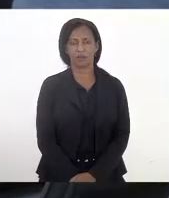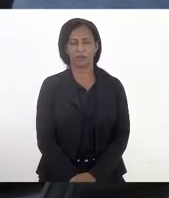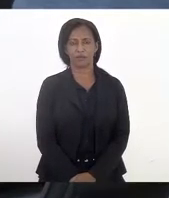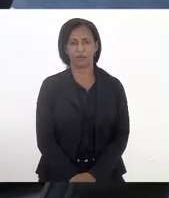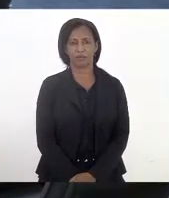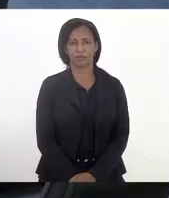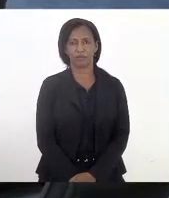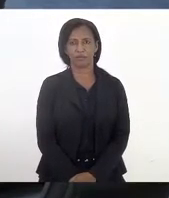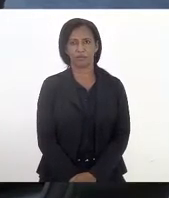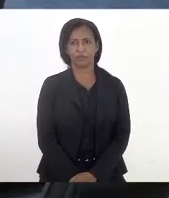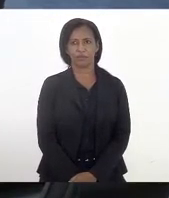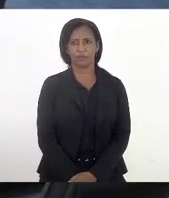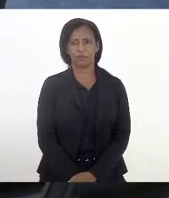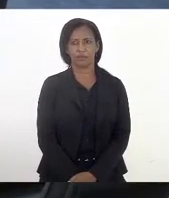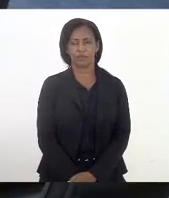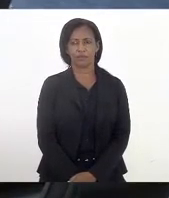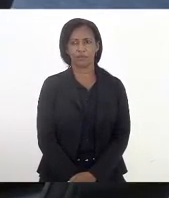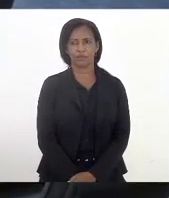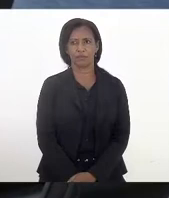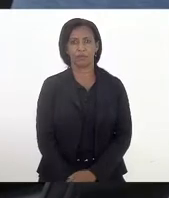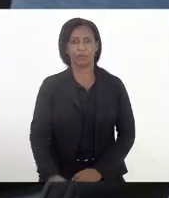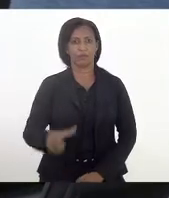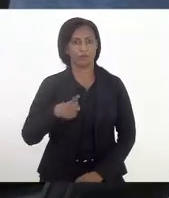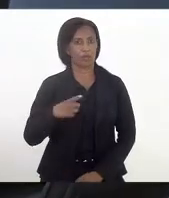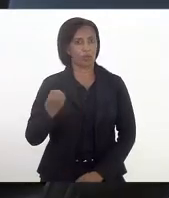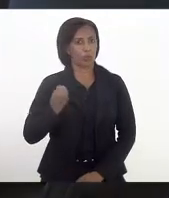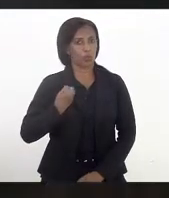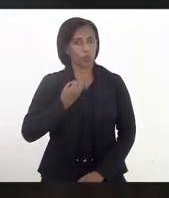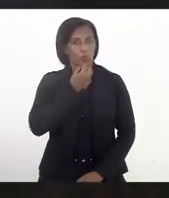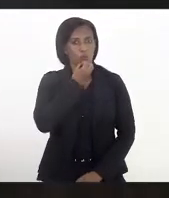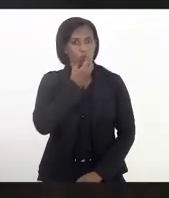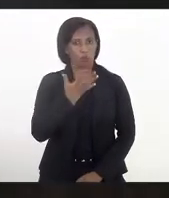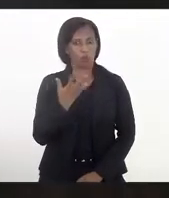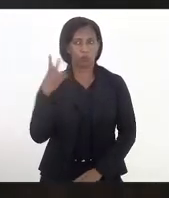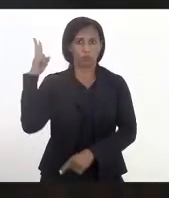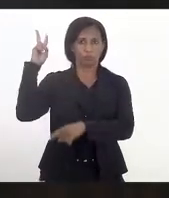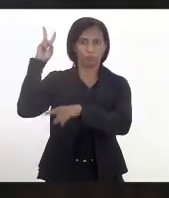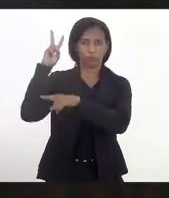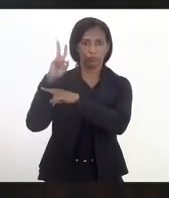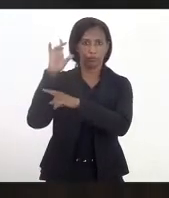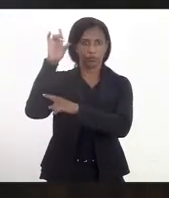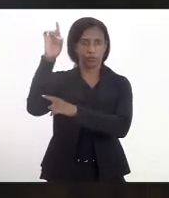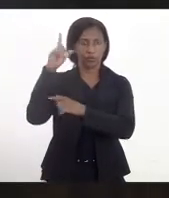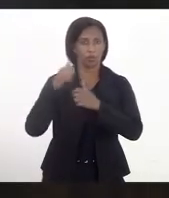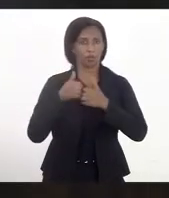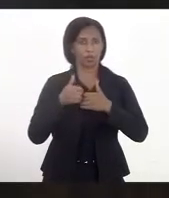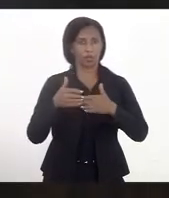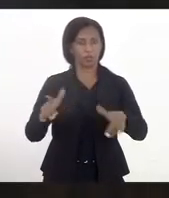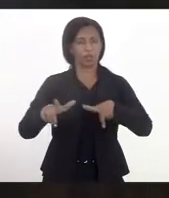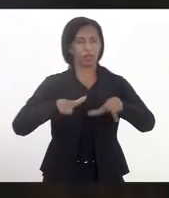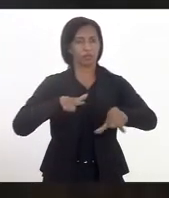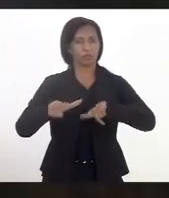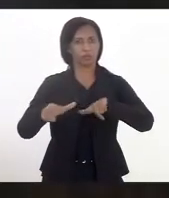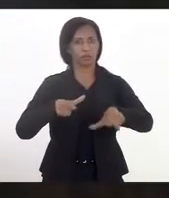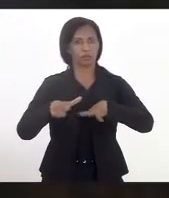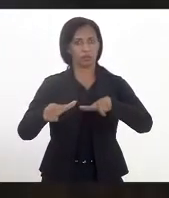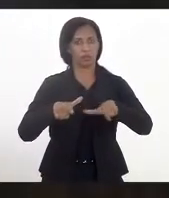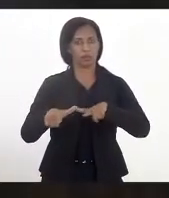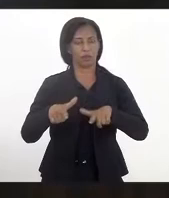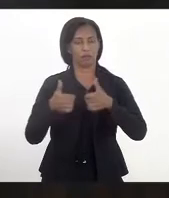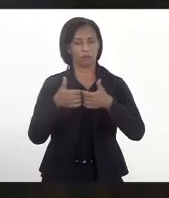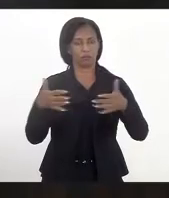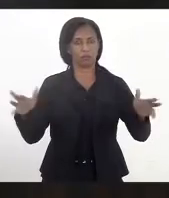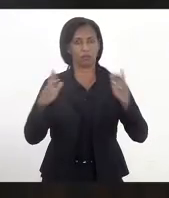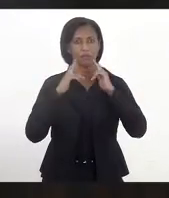e já tá vendo aí a venda havendo número legal e sob a proteção de Deus iniciamos os nossos trabalhos está